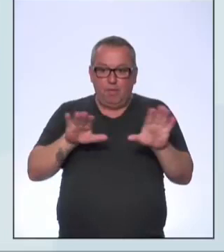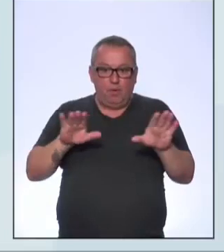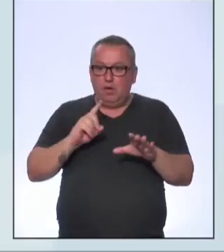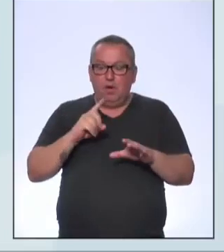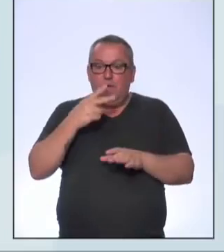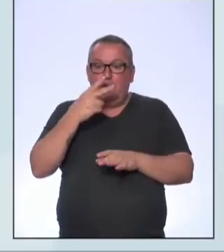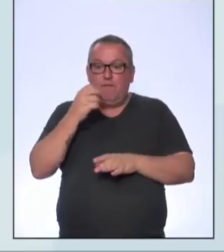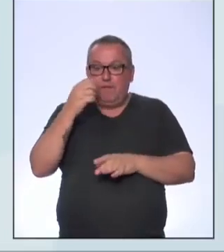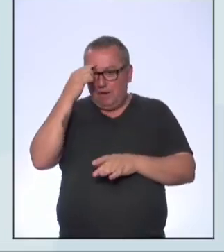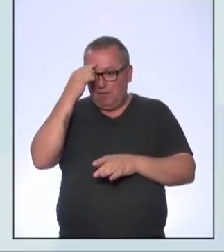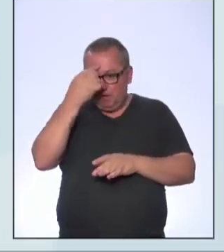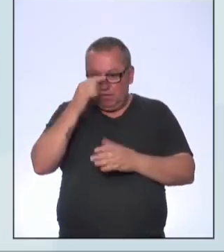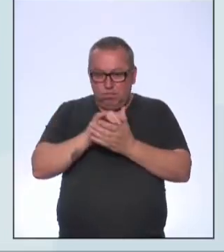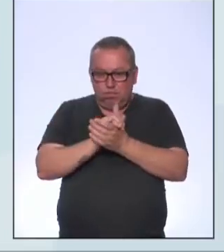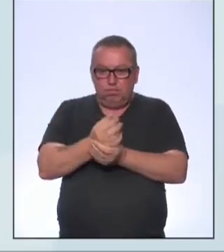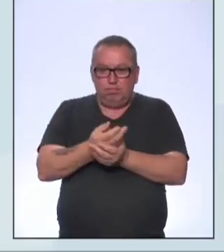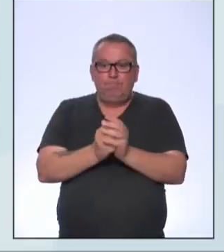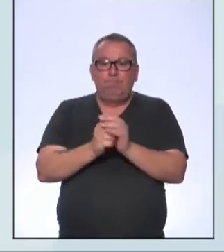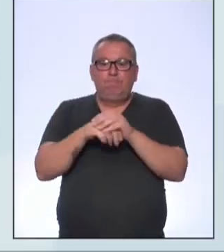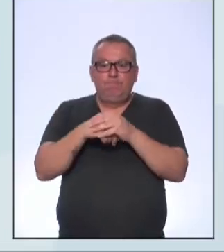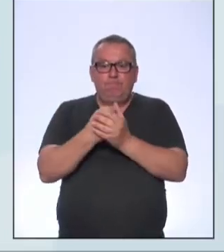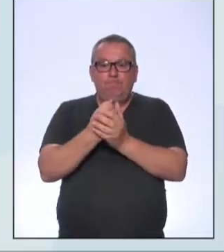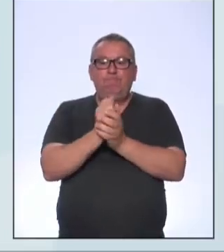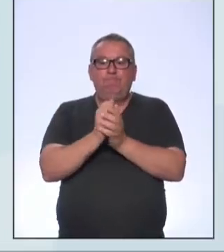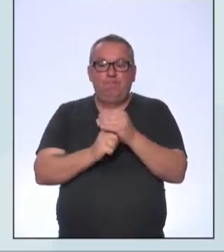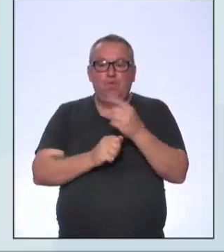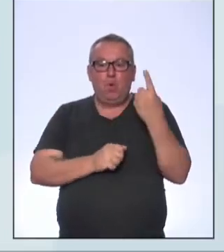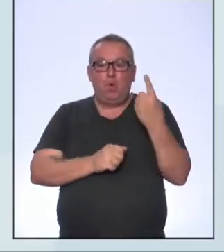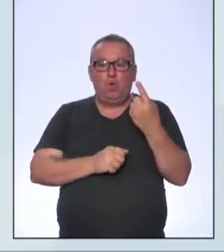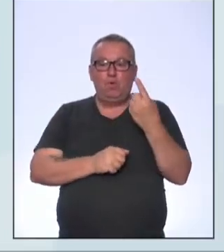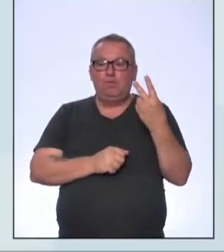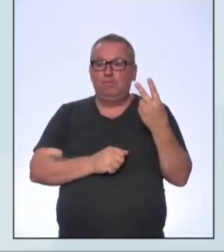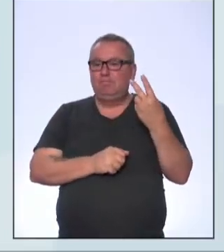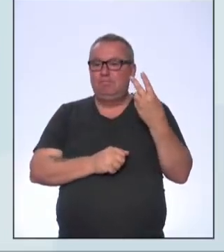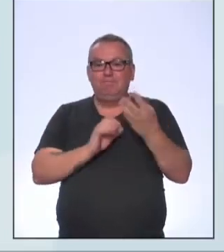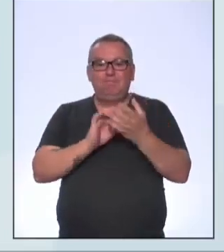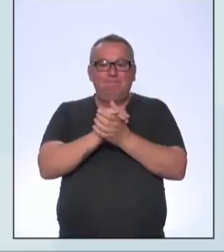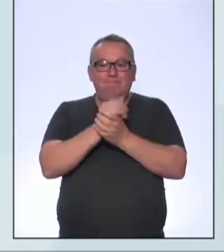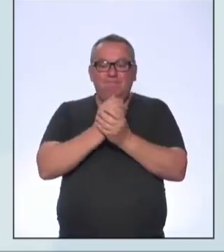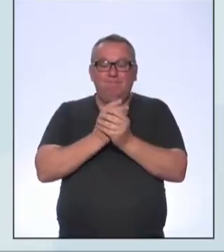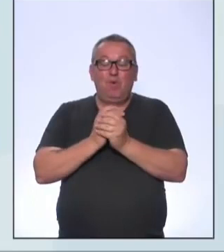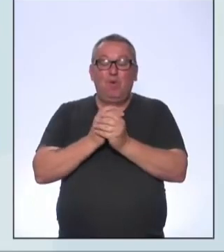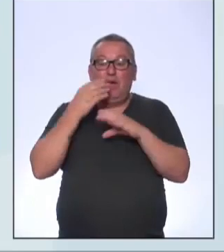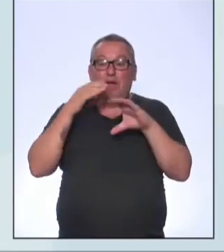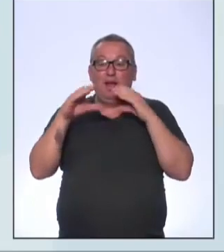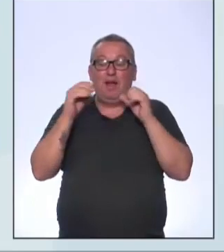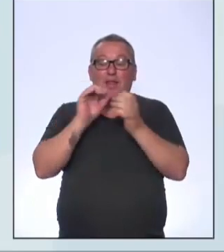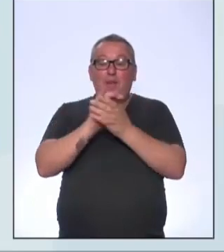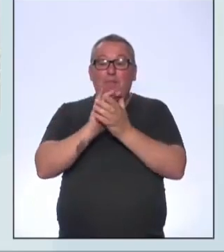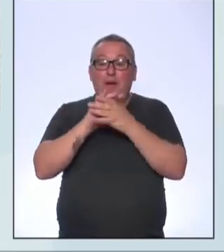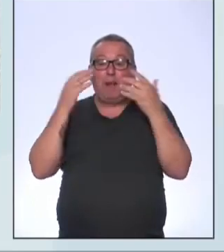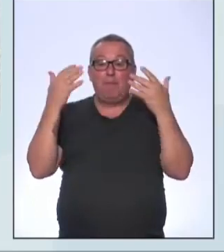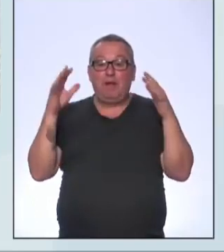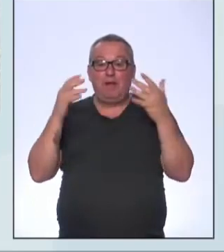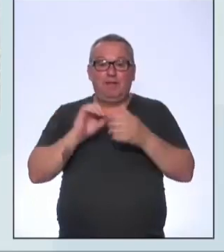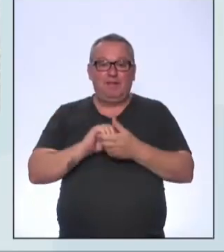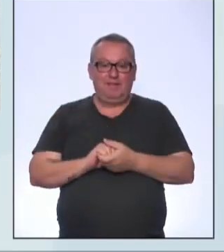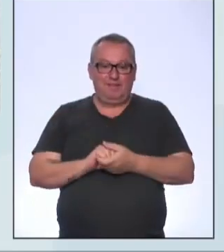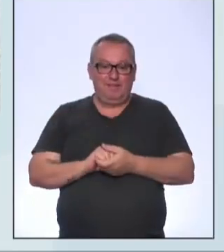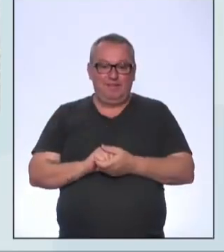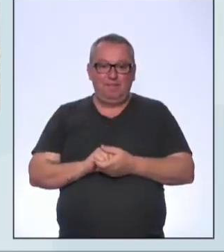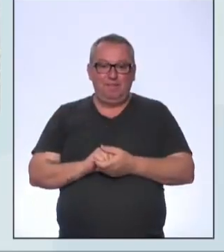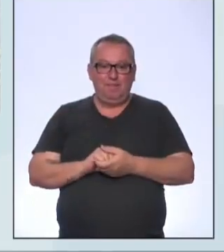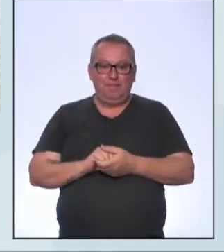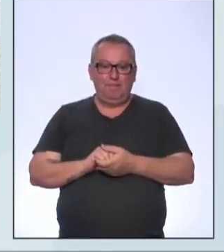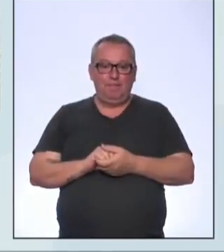20 segundos lavando as mãos. Contem até 20. Cantar parabéns, né? Tem aquela história. Contem até 20. Vamos e lá, tem toda então. uma técnica, aí eles já